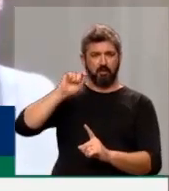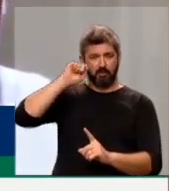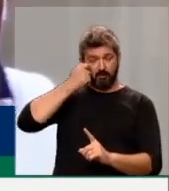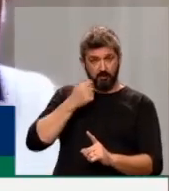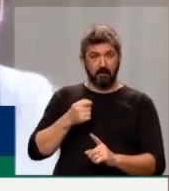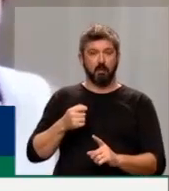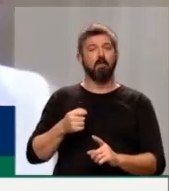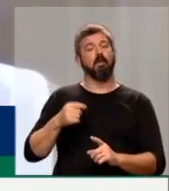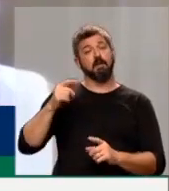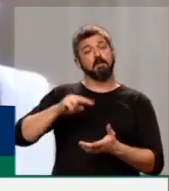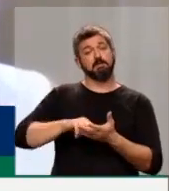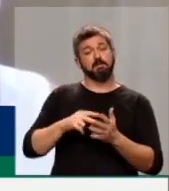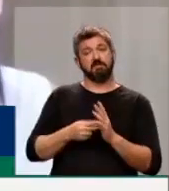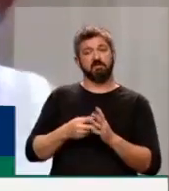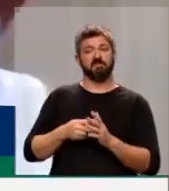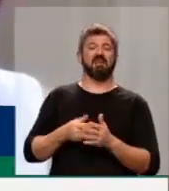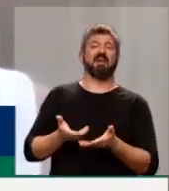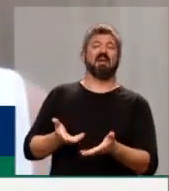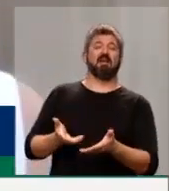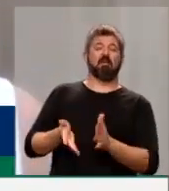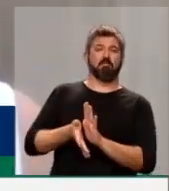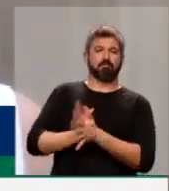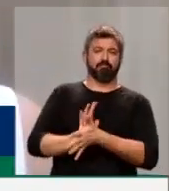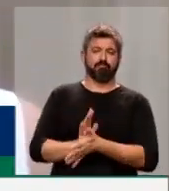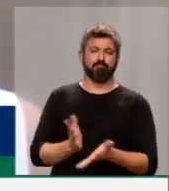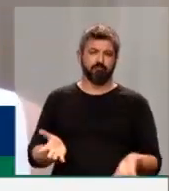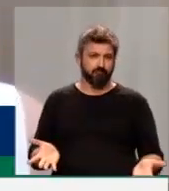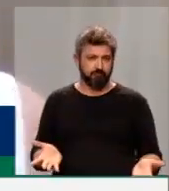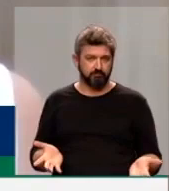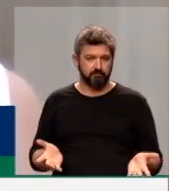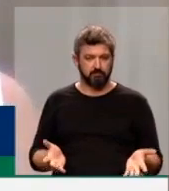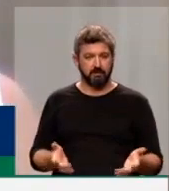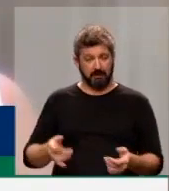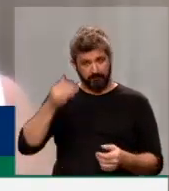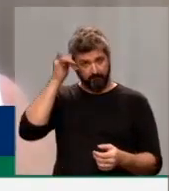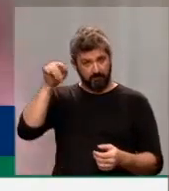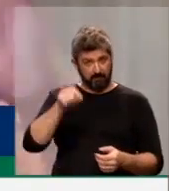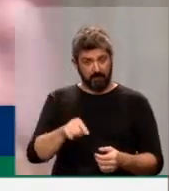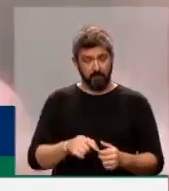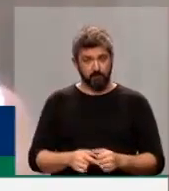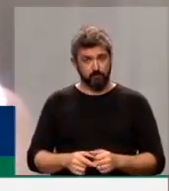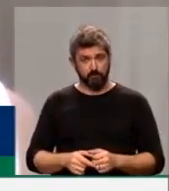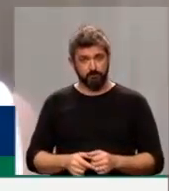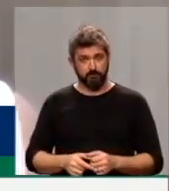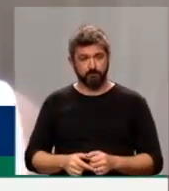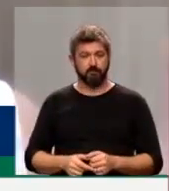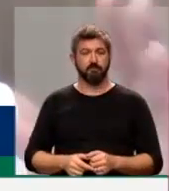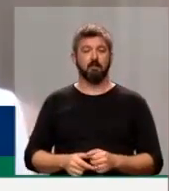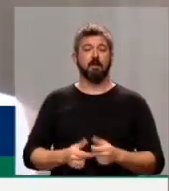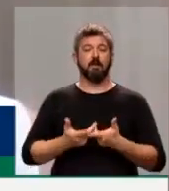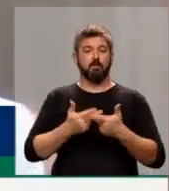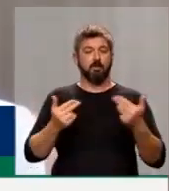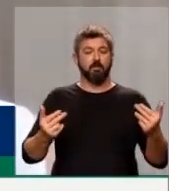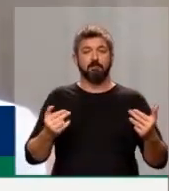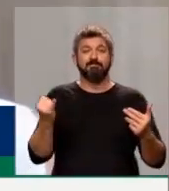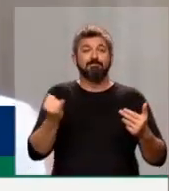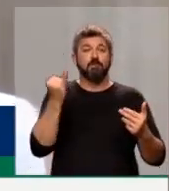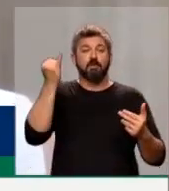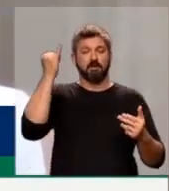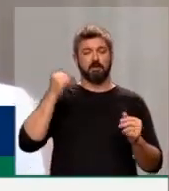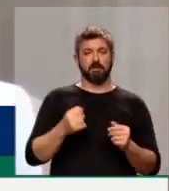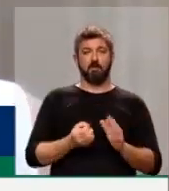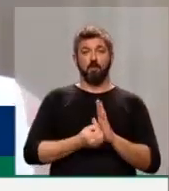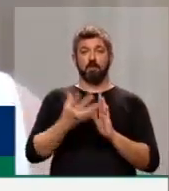me leva ao racismo e isso é causa determinante de algumas doenças sociais. Perfeito? Então, uma ação, primeiro, de